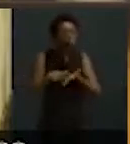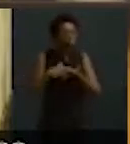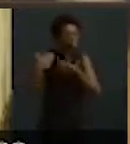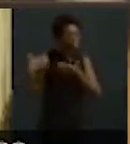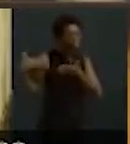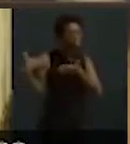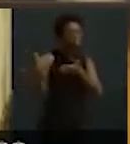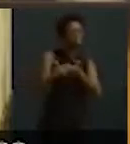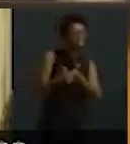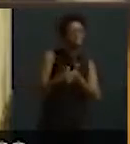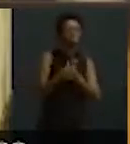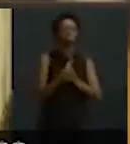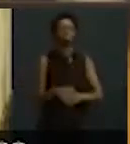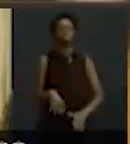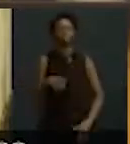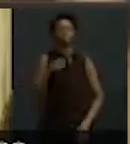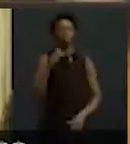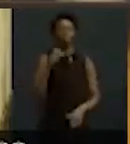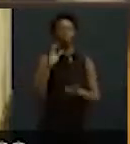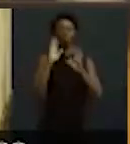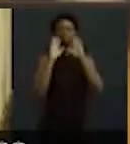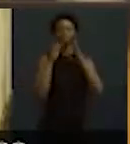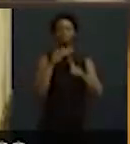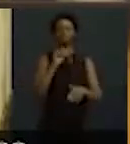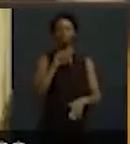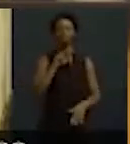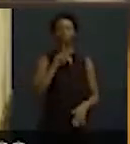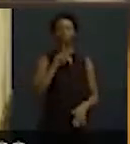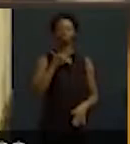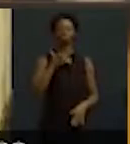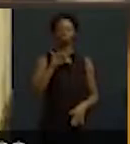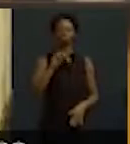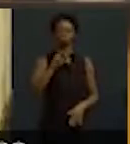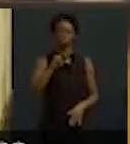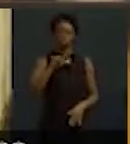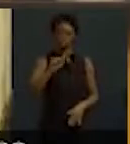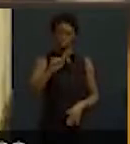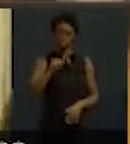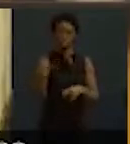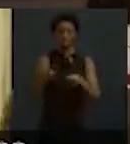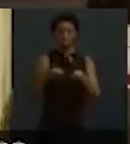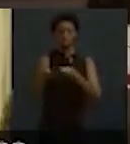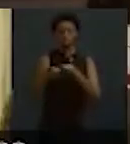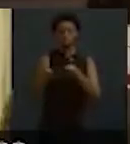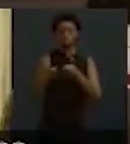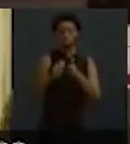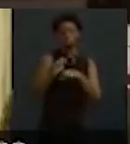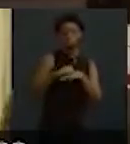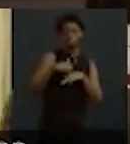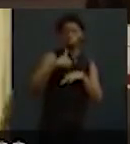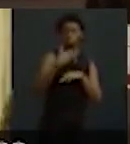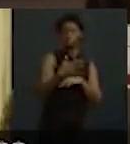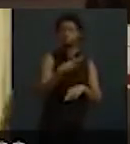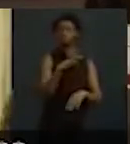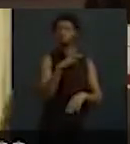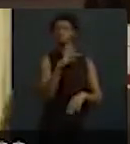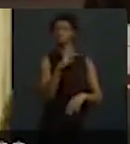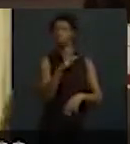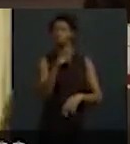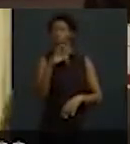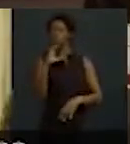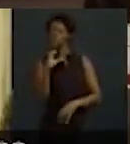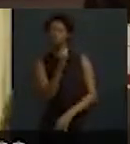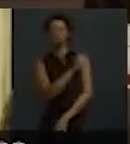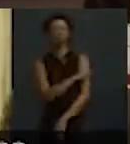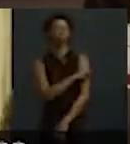para auditoria. Foi auditor de controle externo do Tribunal de Contas do Município do Rio de